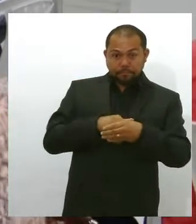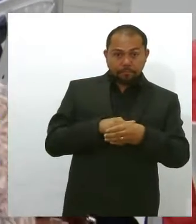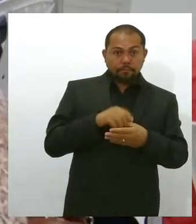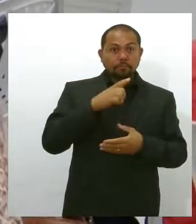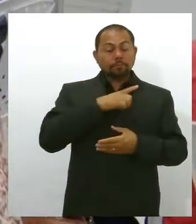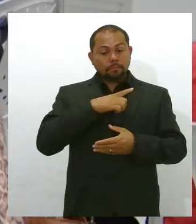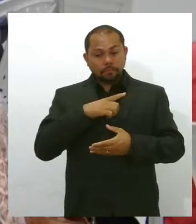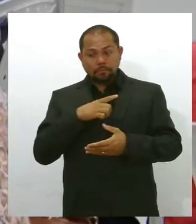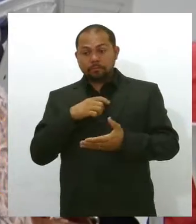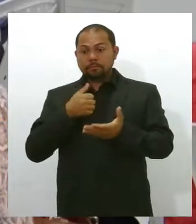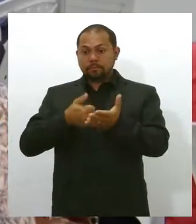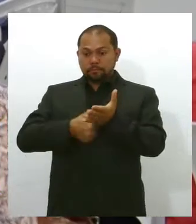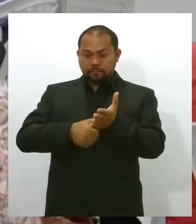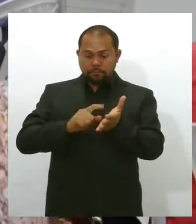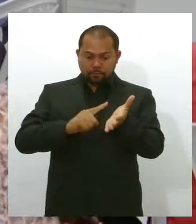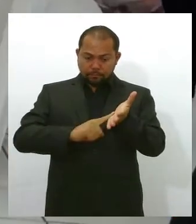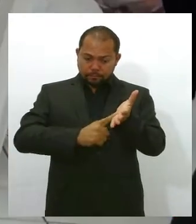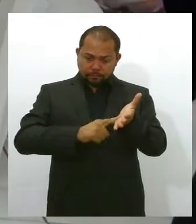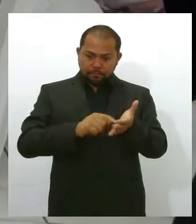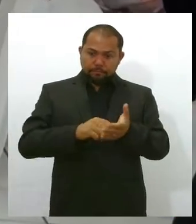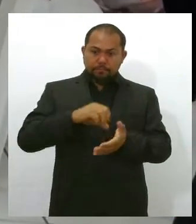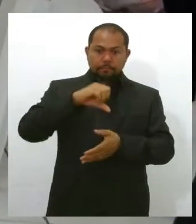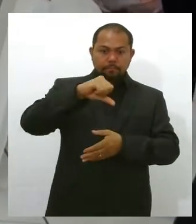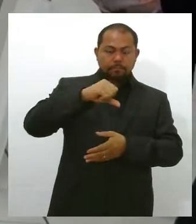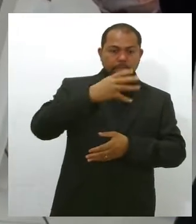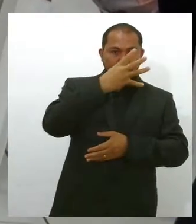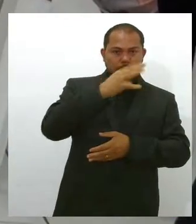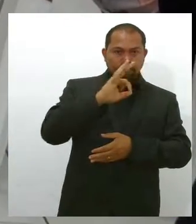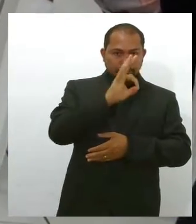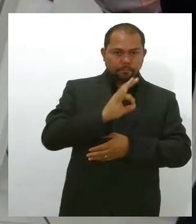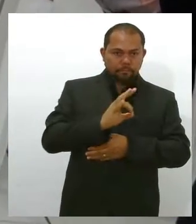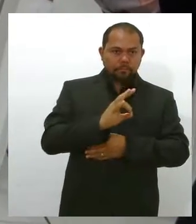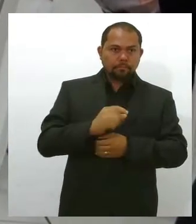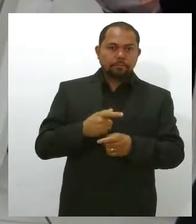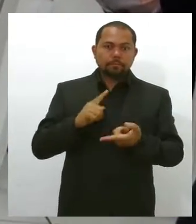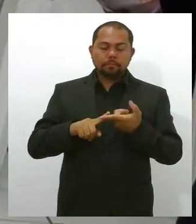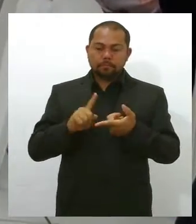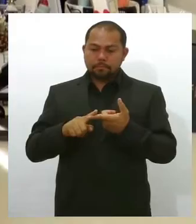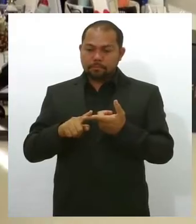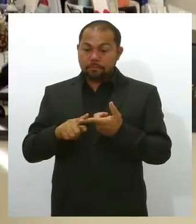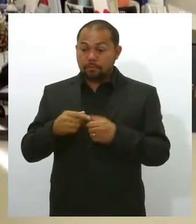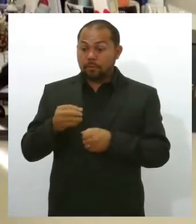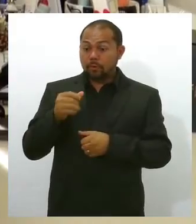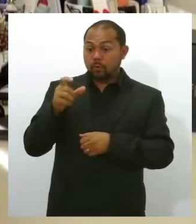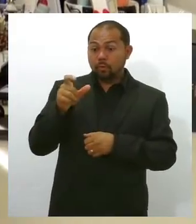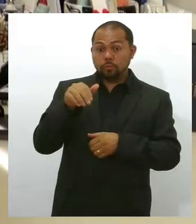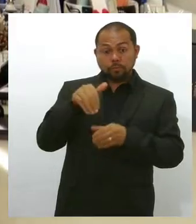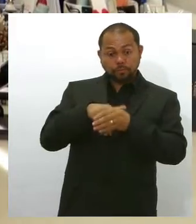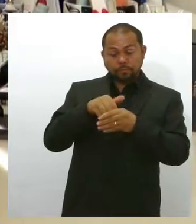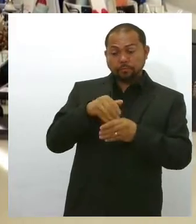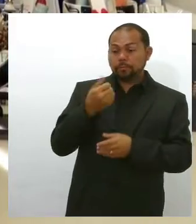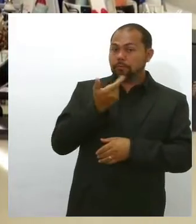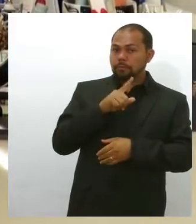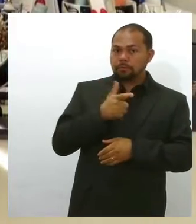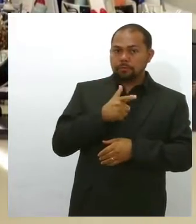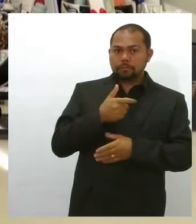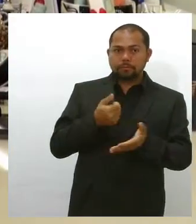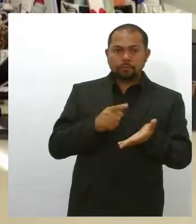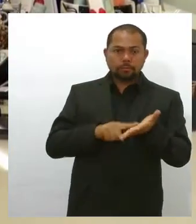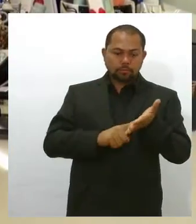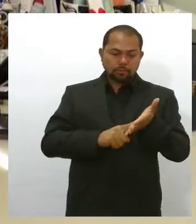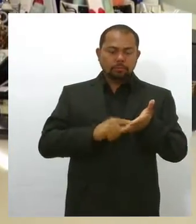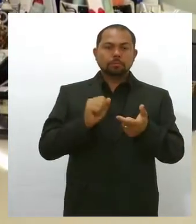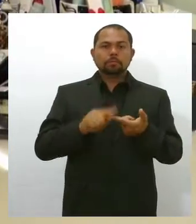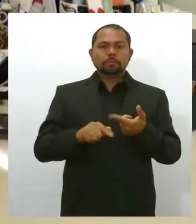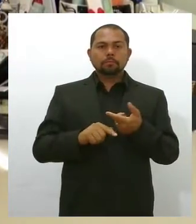representam 94 por cento do total do eleitorado e também com os eleitores que não tem esse cadastro a chefe da 2ª Zona Eleitoral de Sergipe